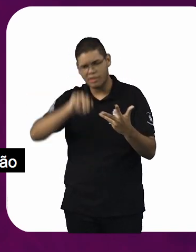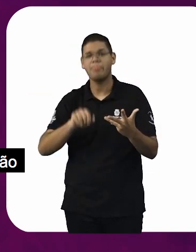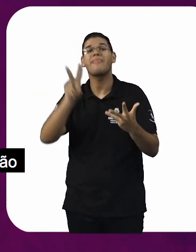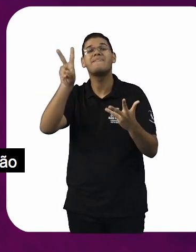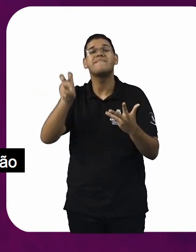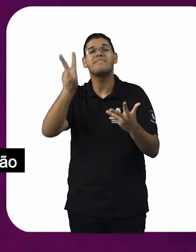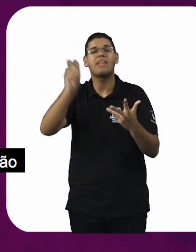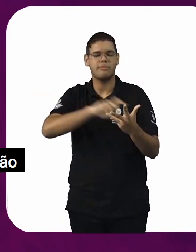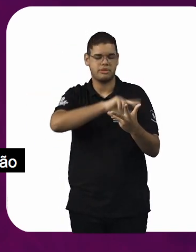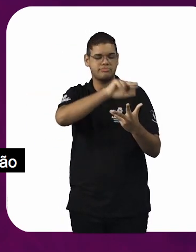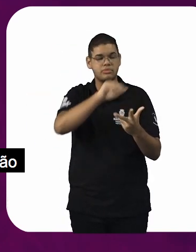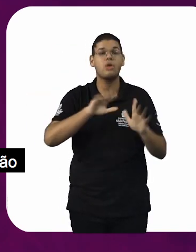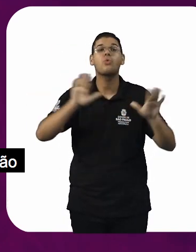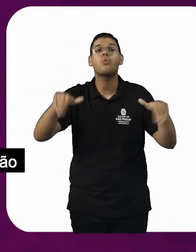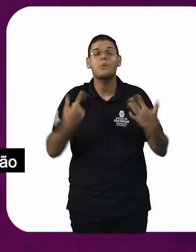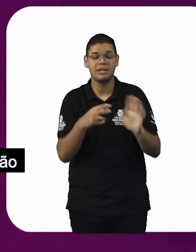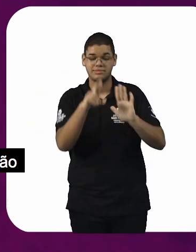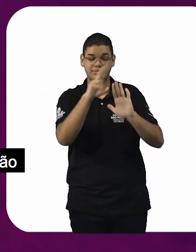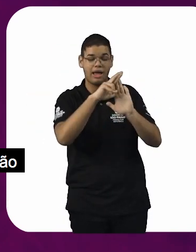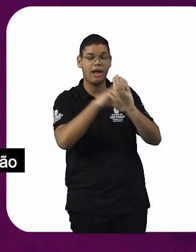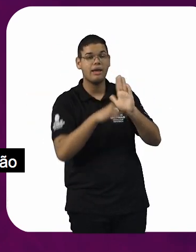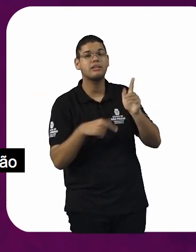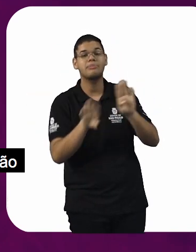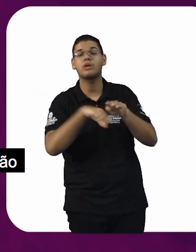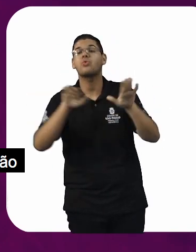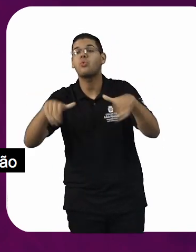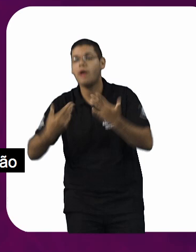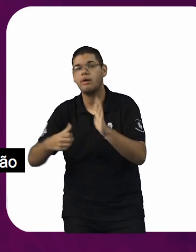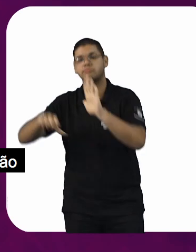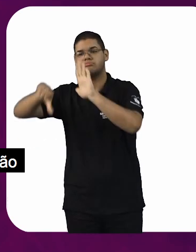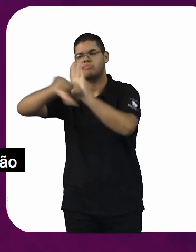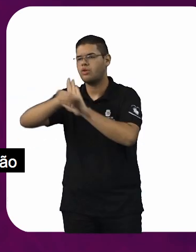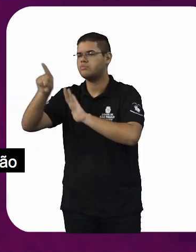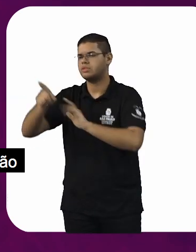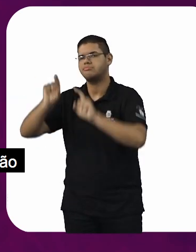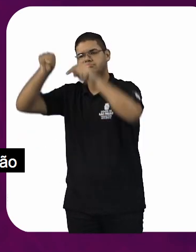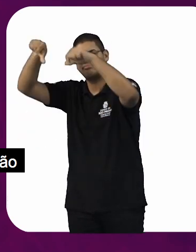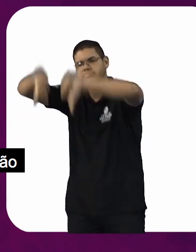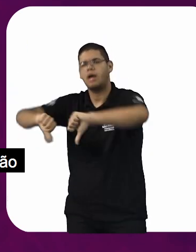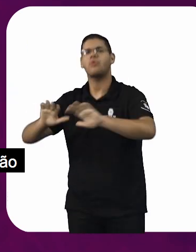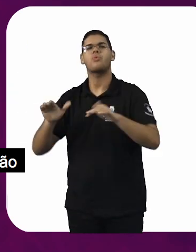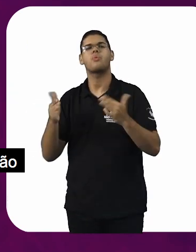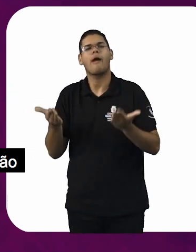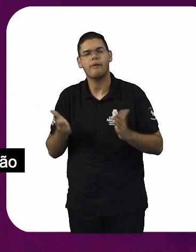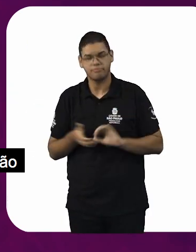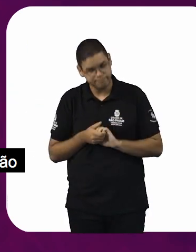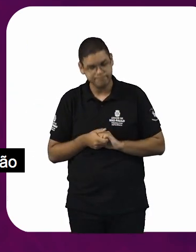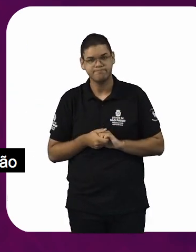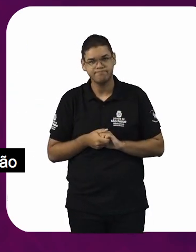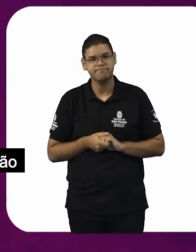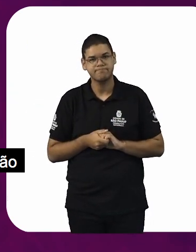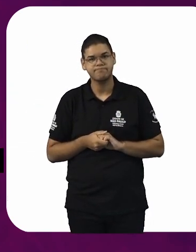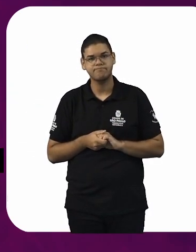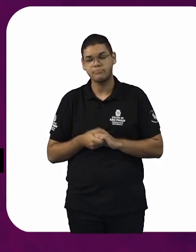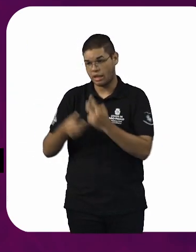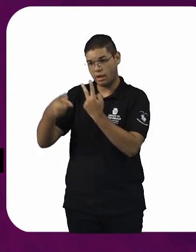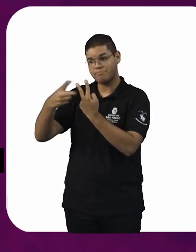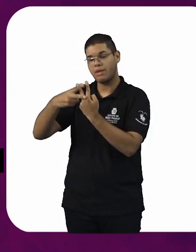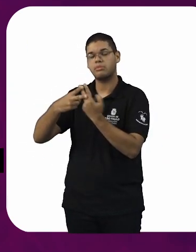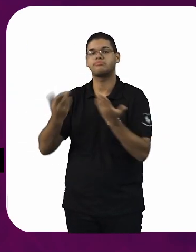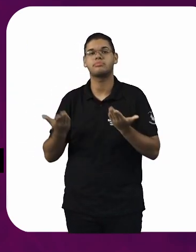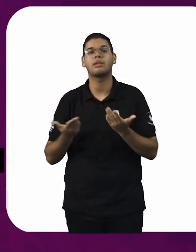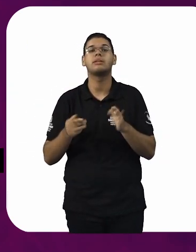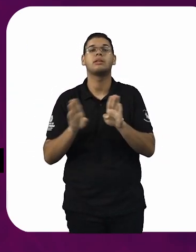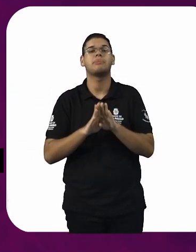as regras, né, as medidas disciplinares para a violação dessas condutas. E, acima de tudo, eu acho que o